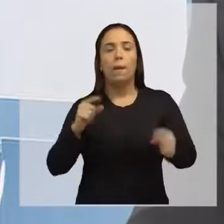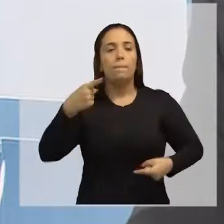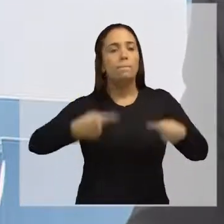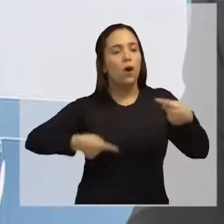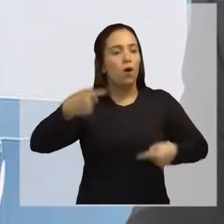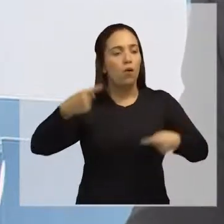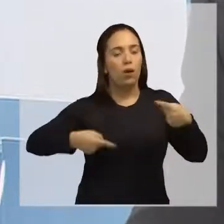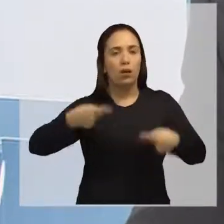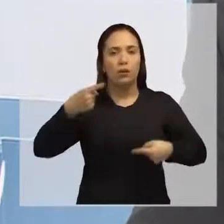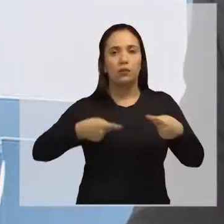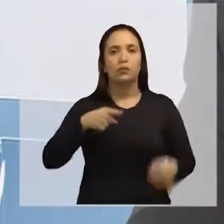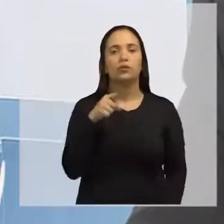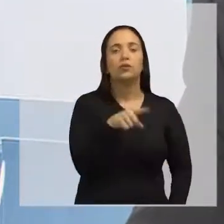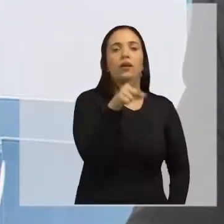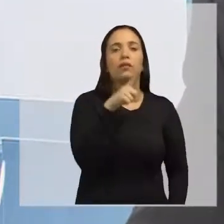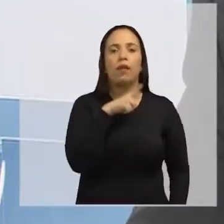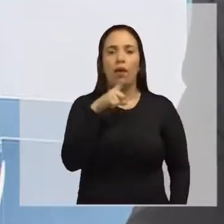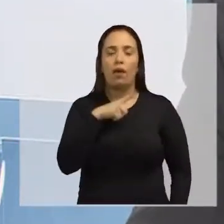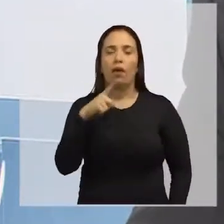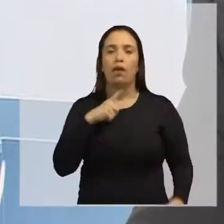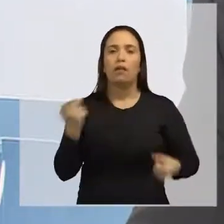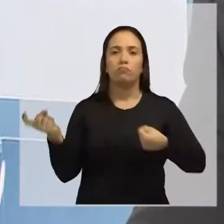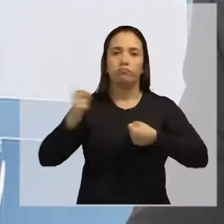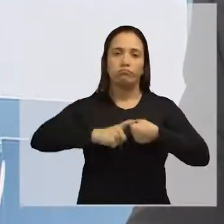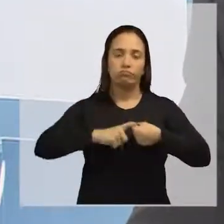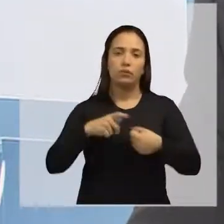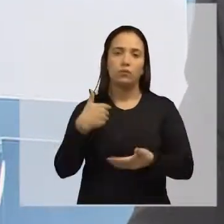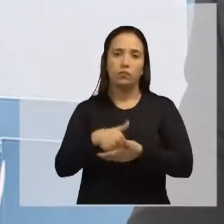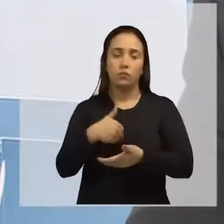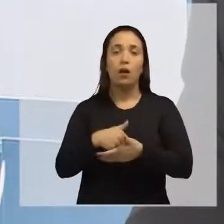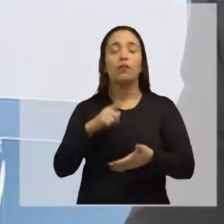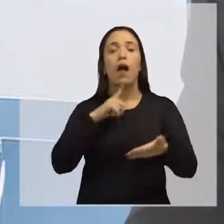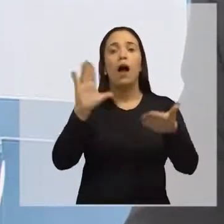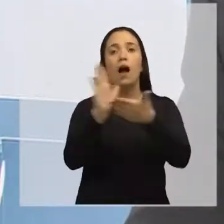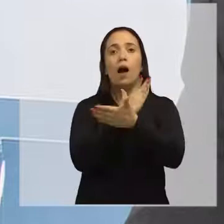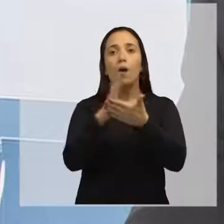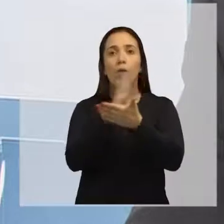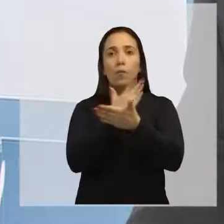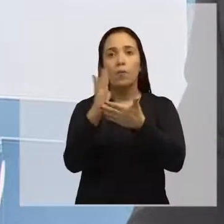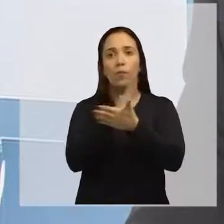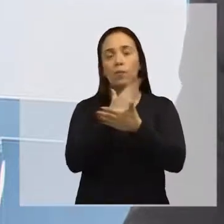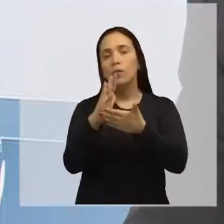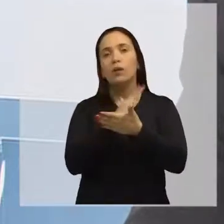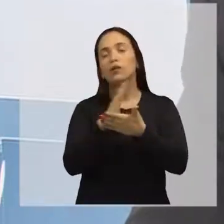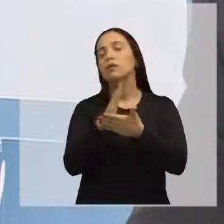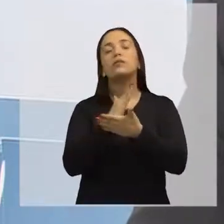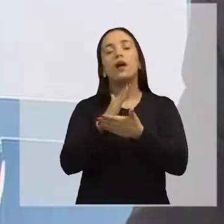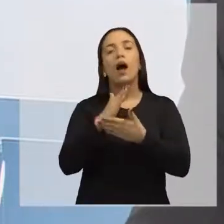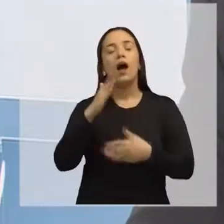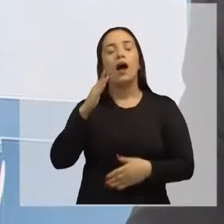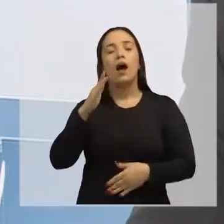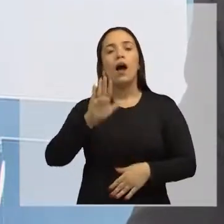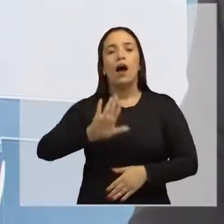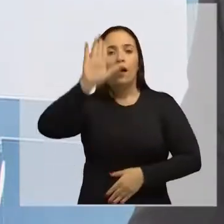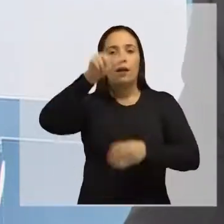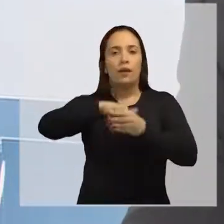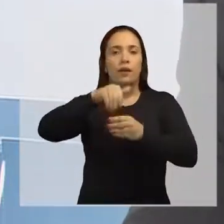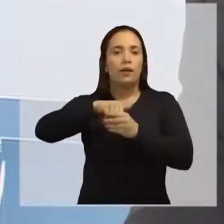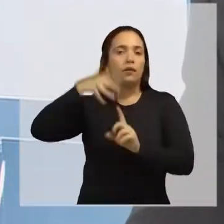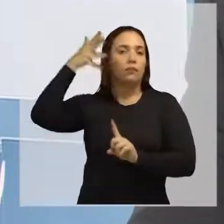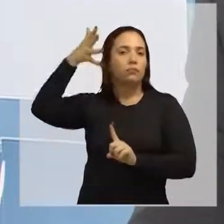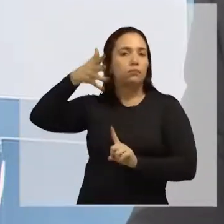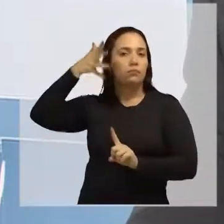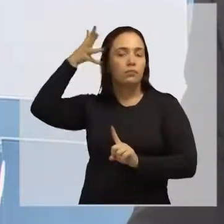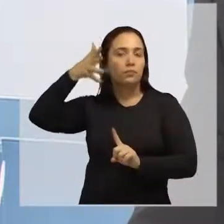política. Eu me lembro que em algumas eleições o discurso dos candidatos fazia